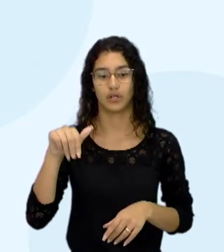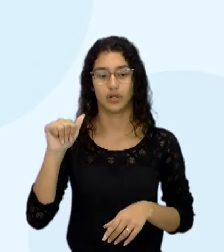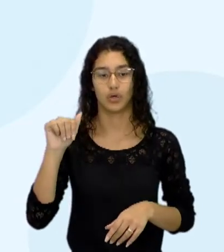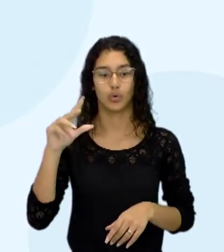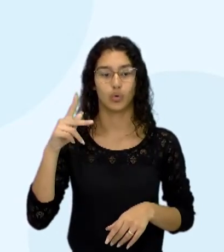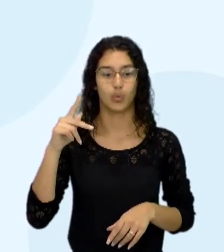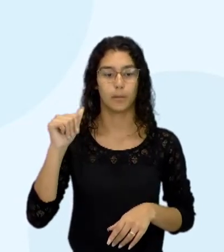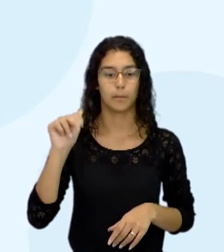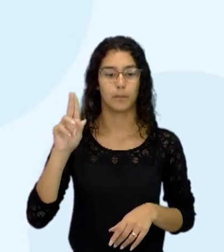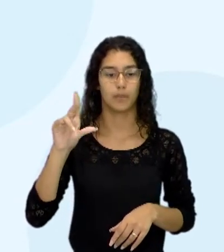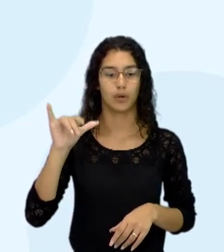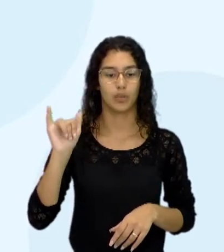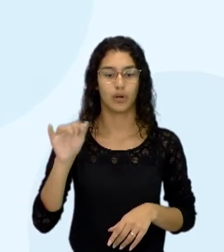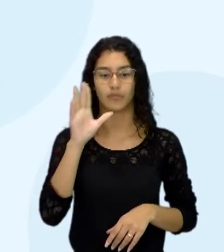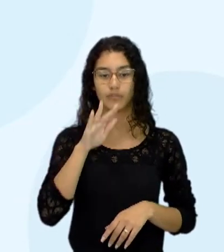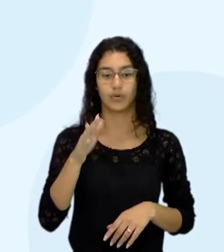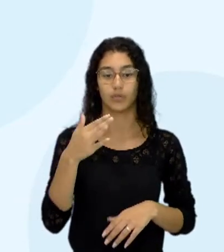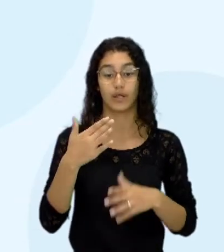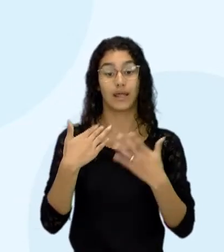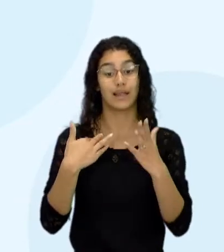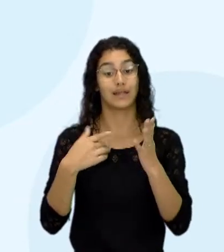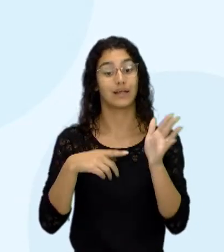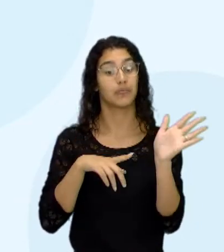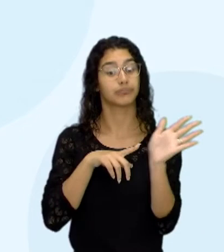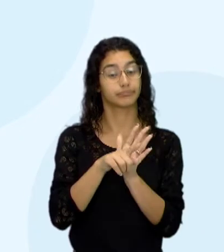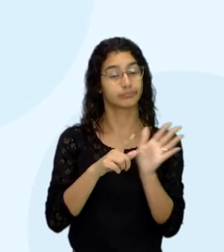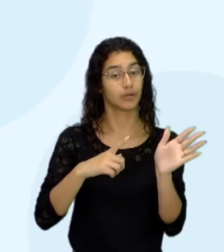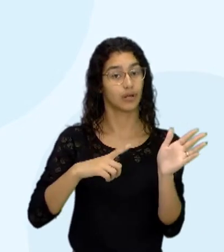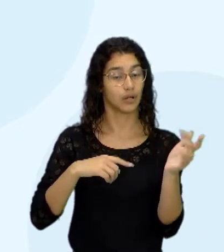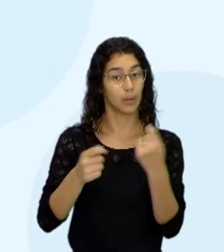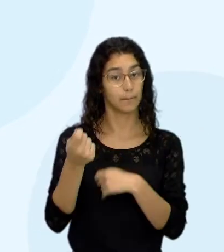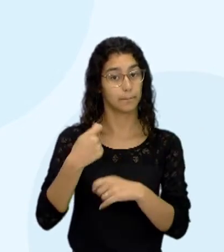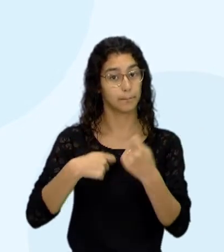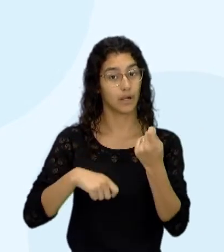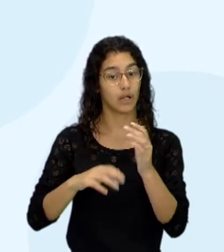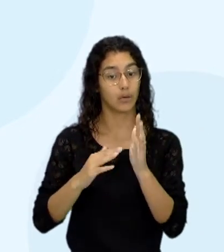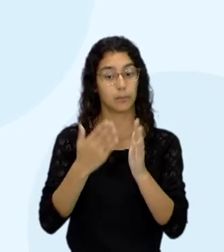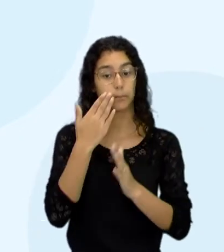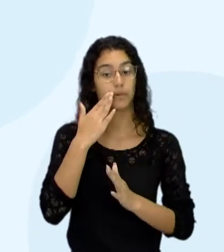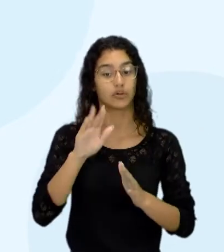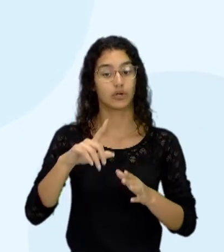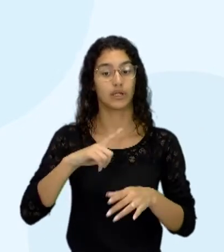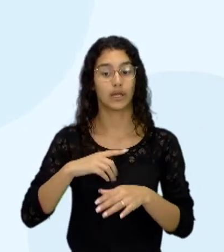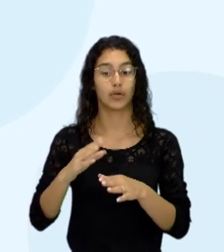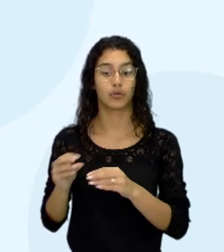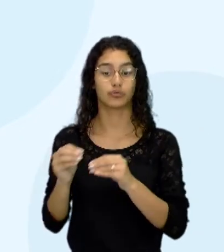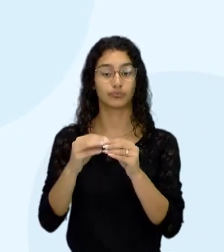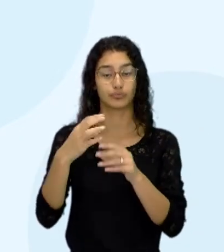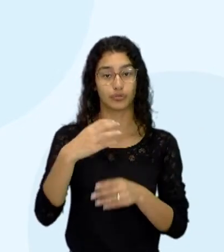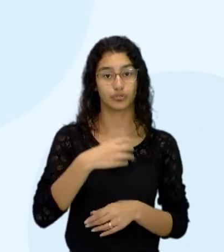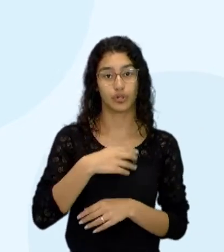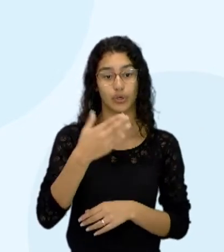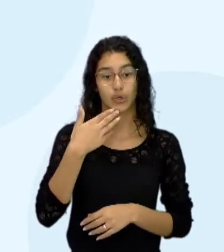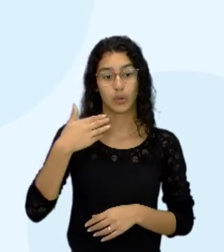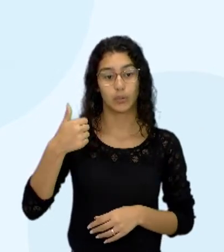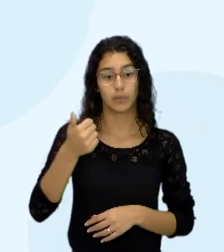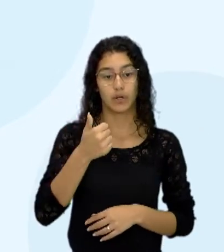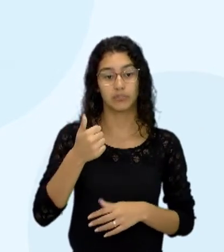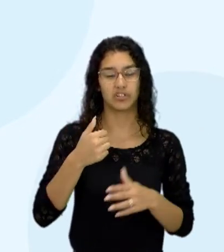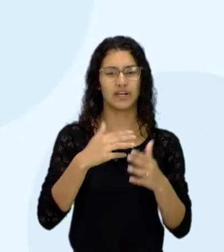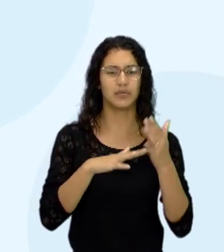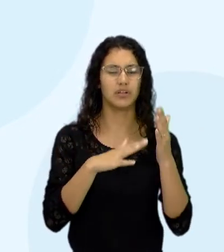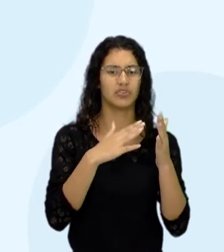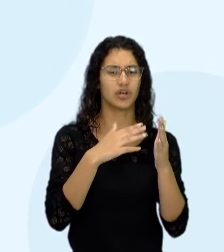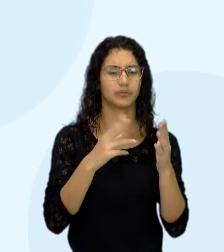Bastiani diz que, além da questão da oferta e da demanda, que repercute de forma imediata no valor dos